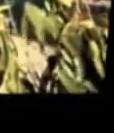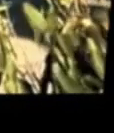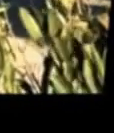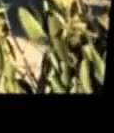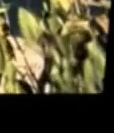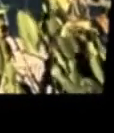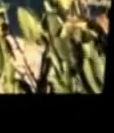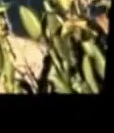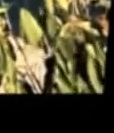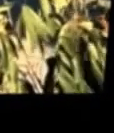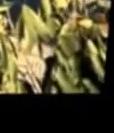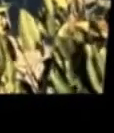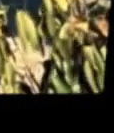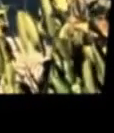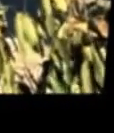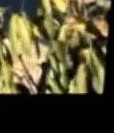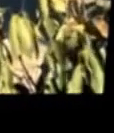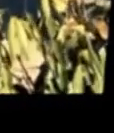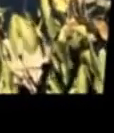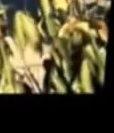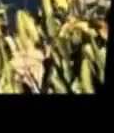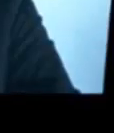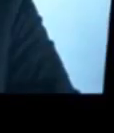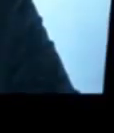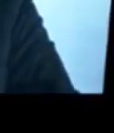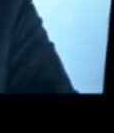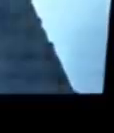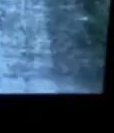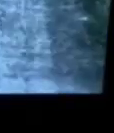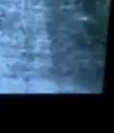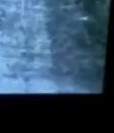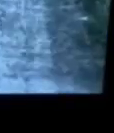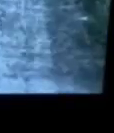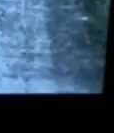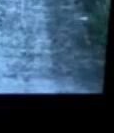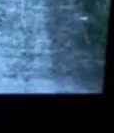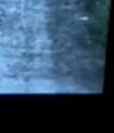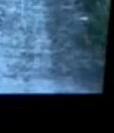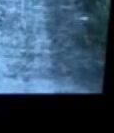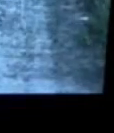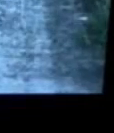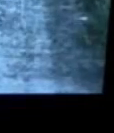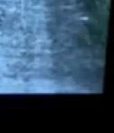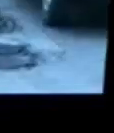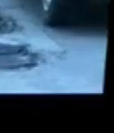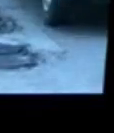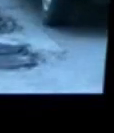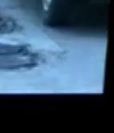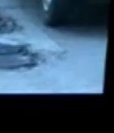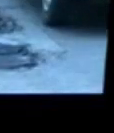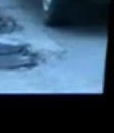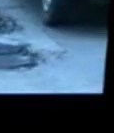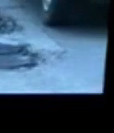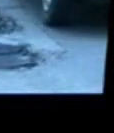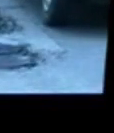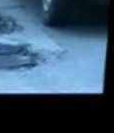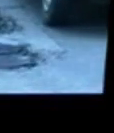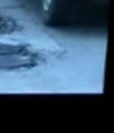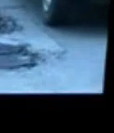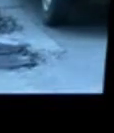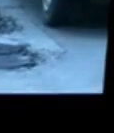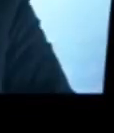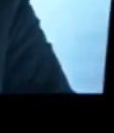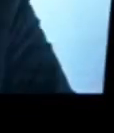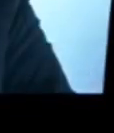muito curta até acessar a 101. Nós temos extrema dificuldade pela rodovia Jorge Lacerda, que hoje transitam